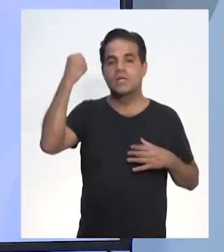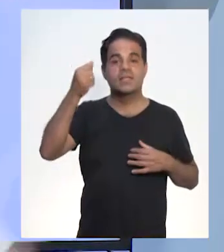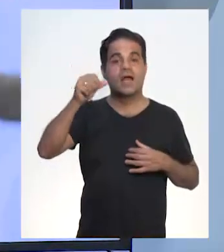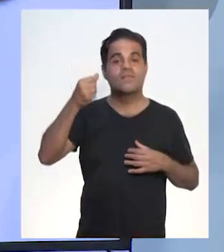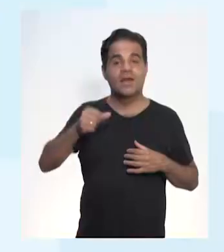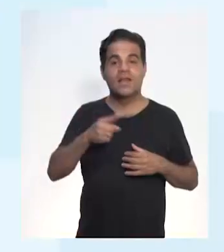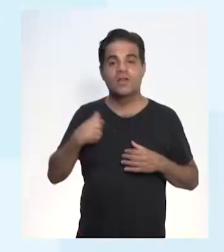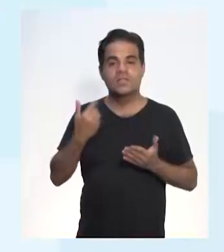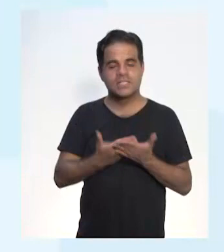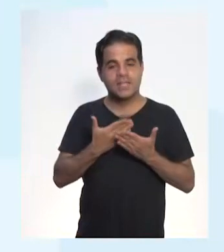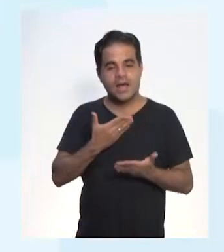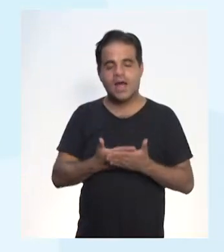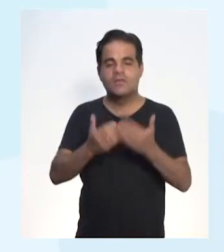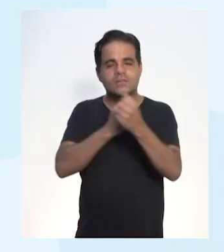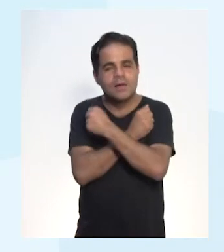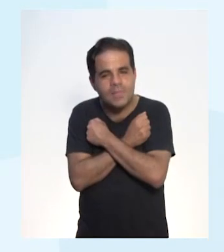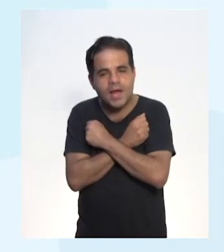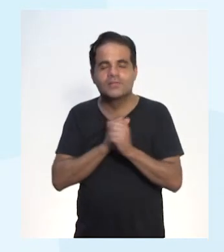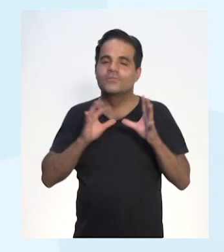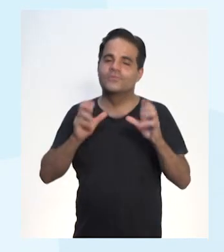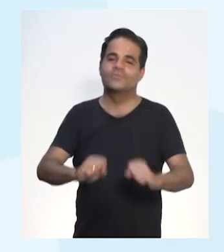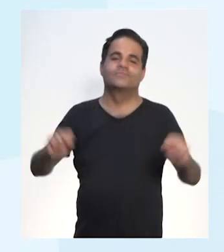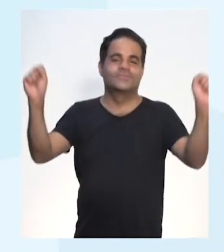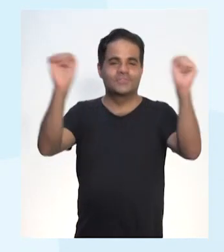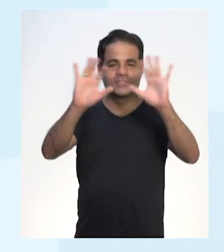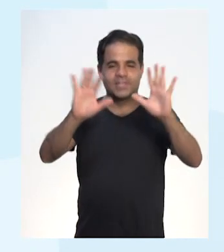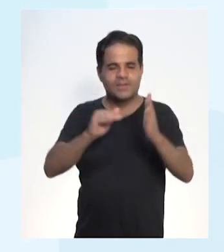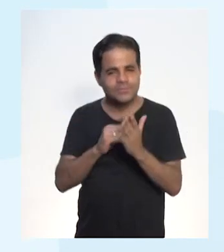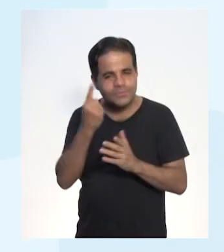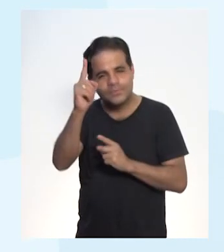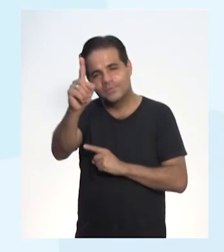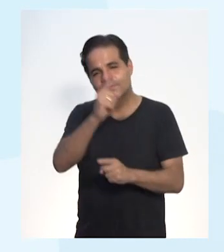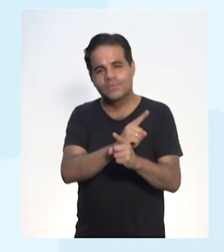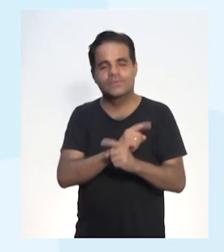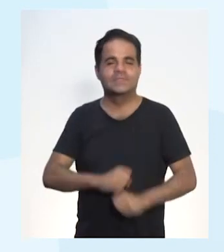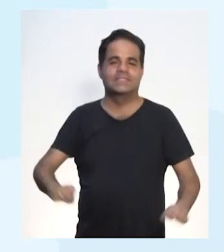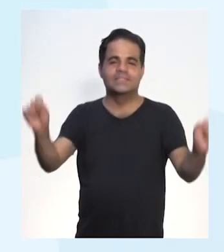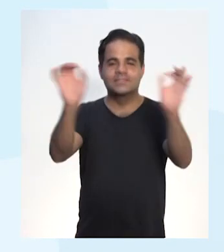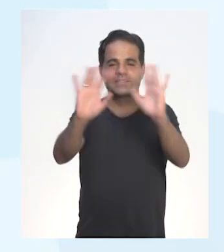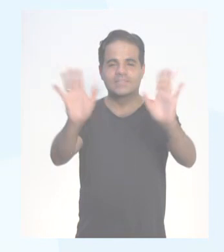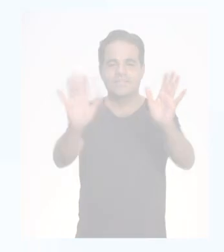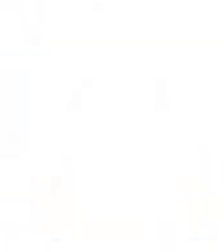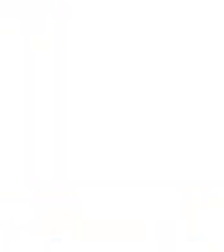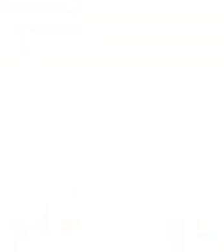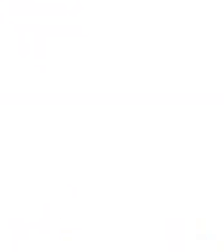hein? Isso. Abraço a todos e tchau, tchau. Até a próxima. Tchau, pessoal.